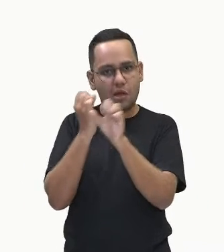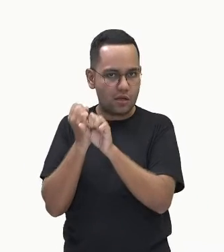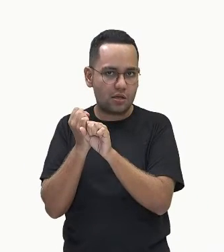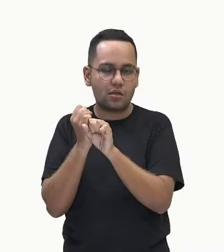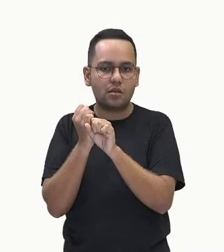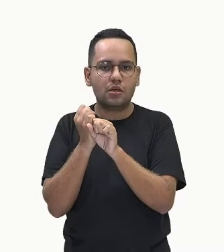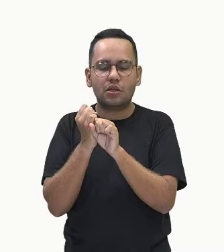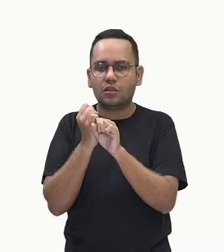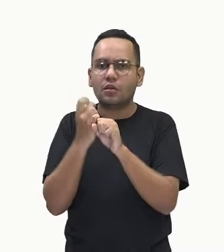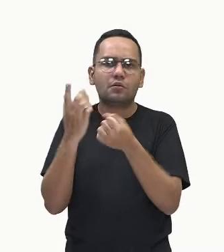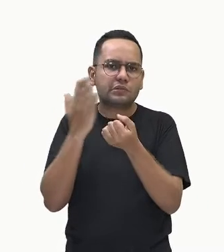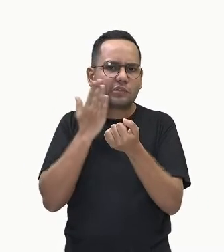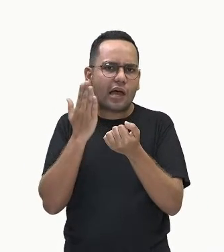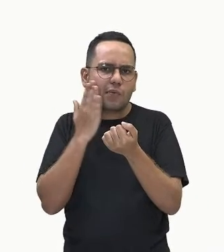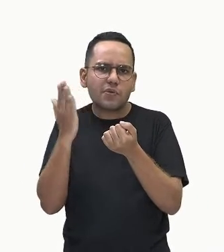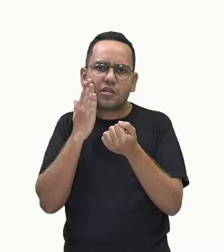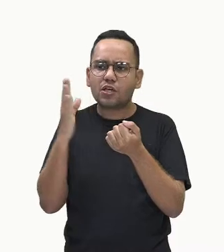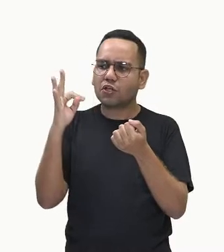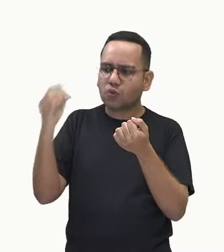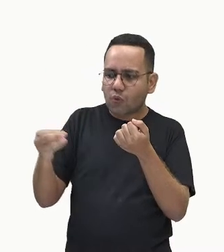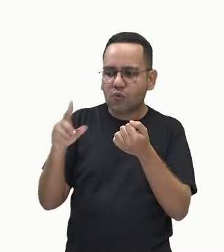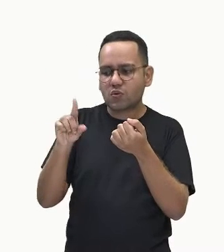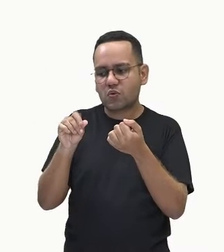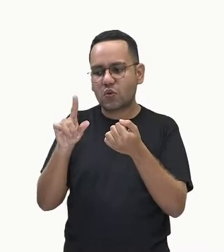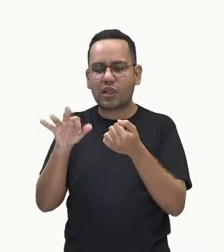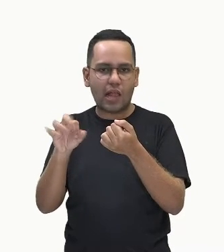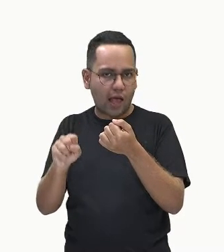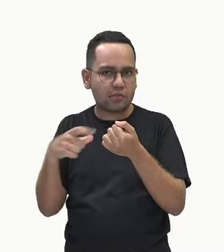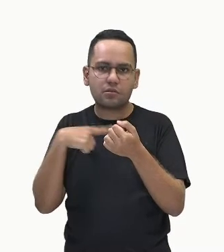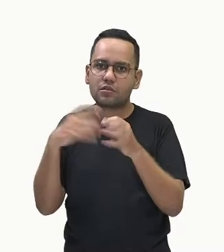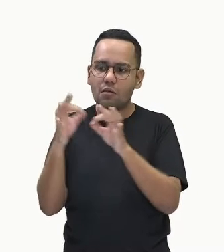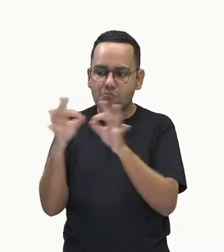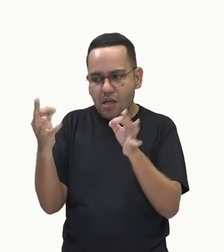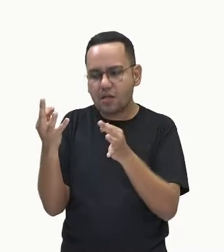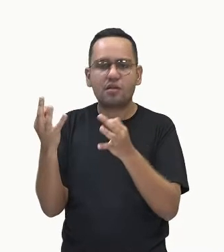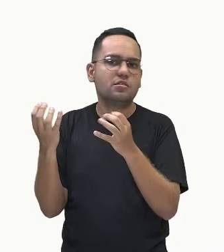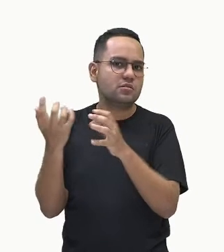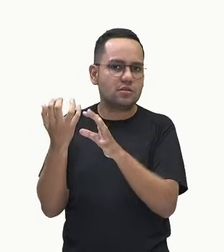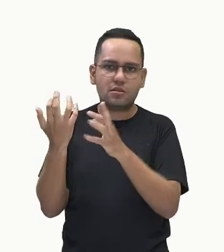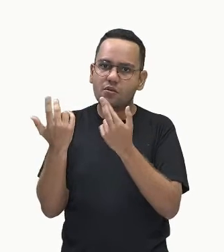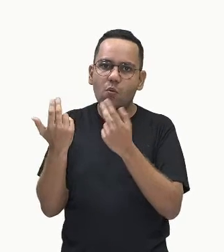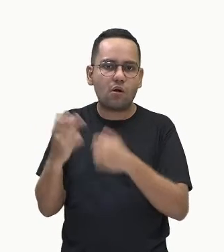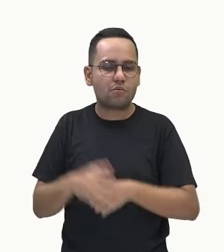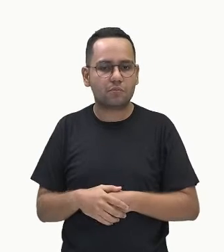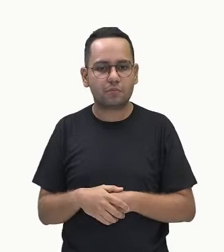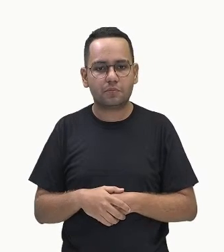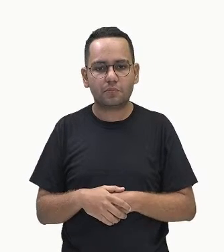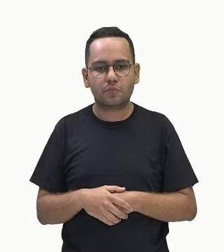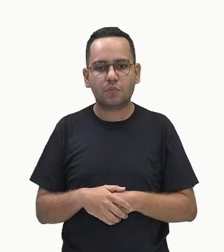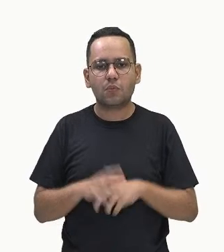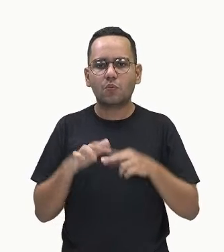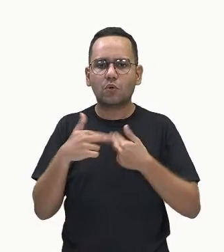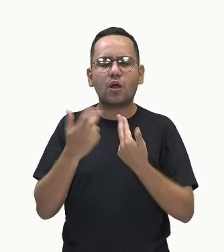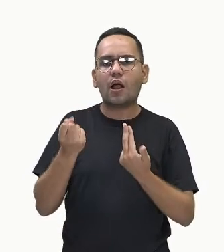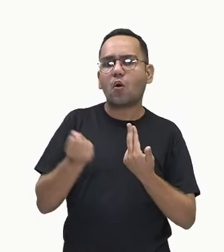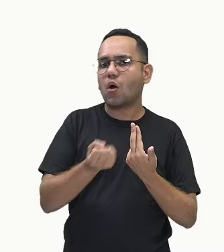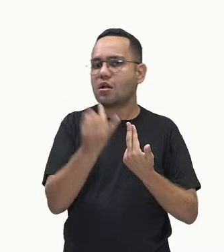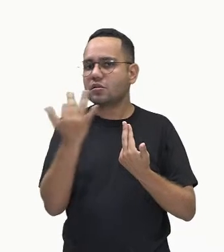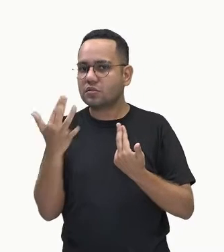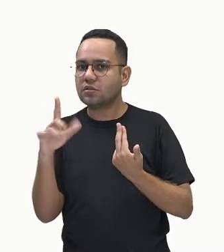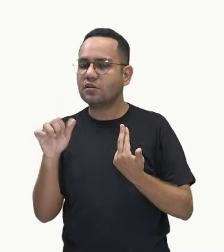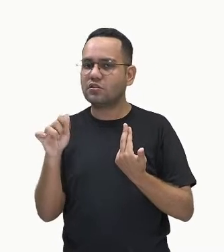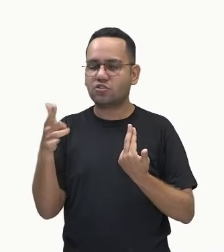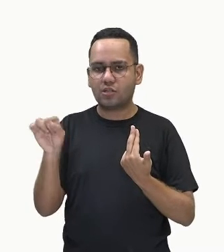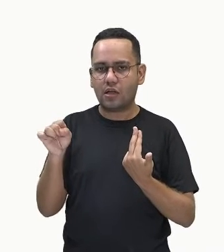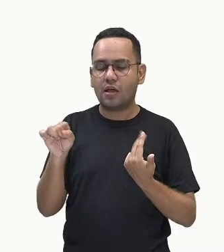que todos esses lados aqui possuem a mesma medida, certo? Então, basta verificar quantos lados ele tem e multiplicar por